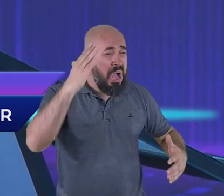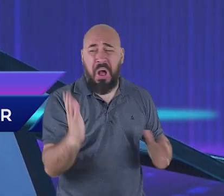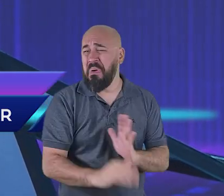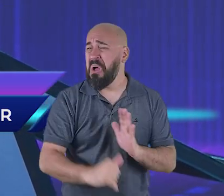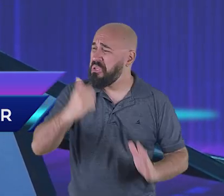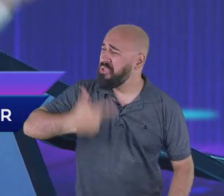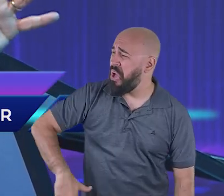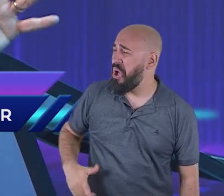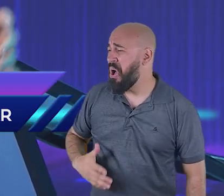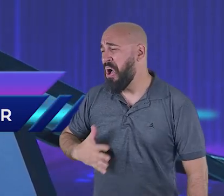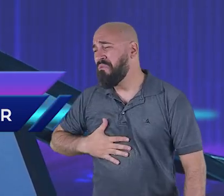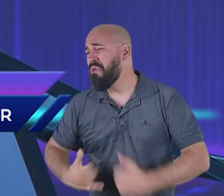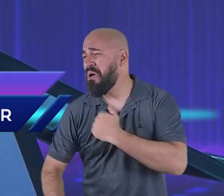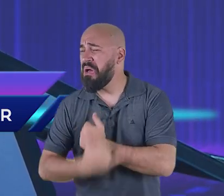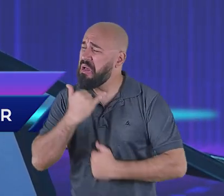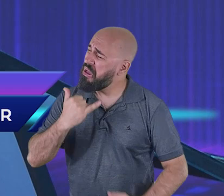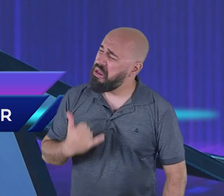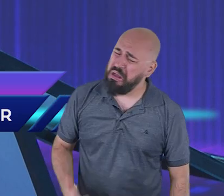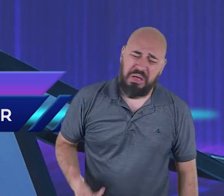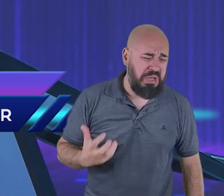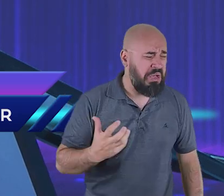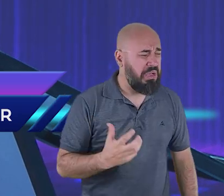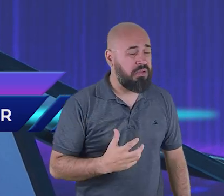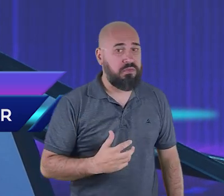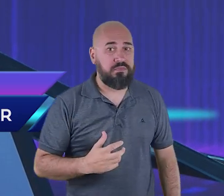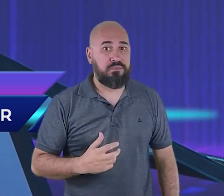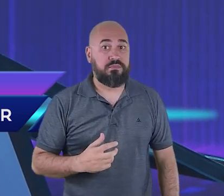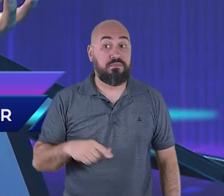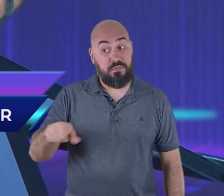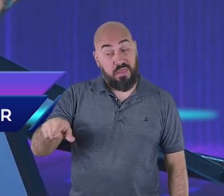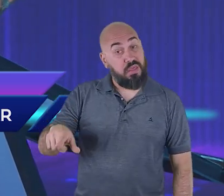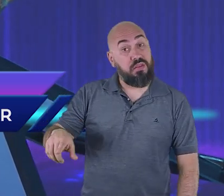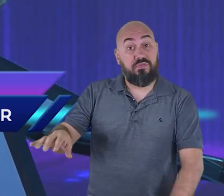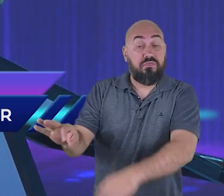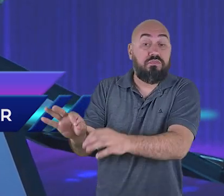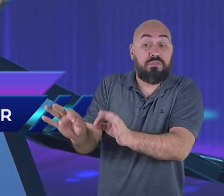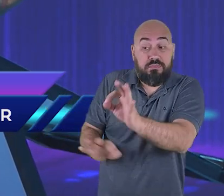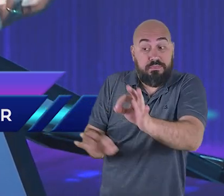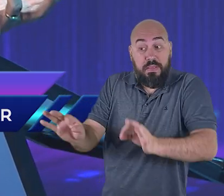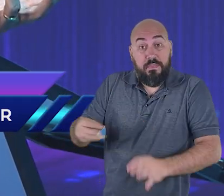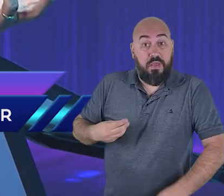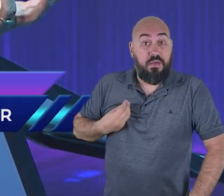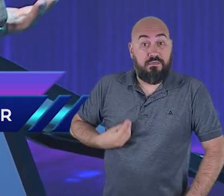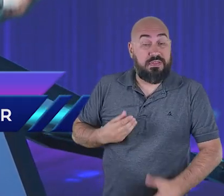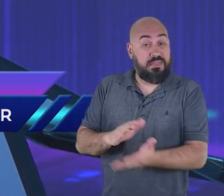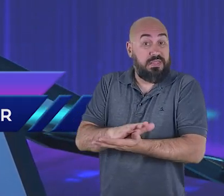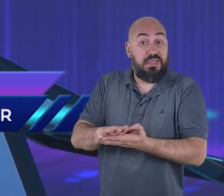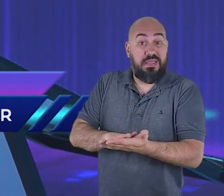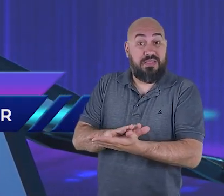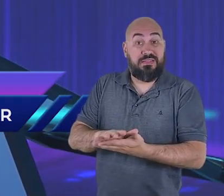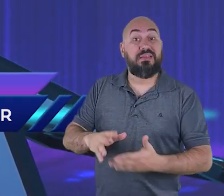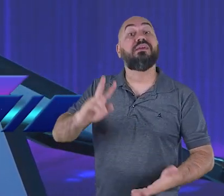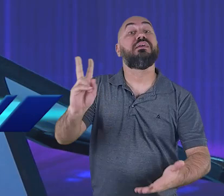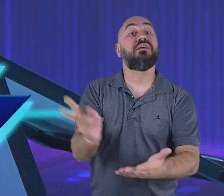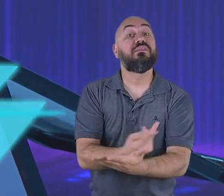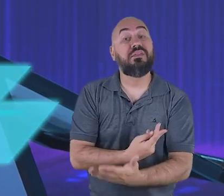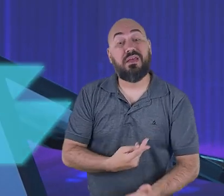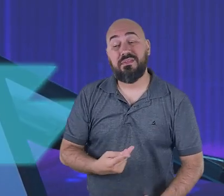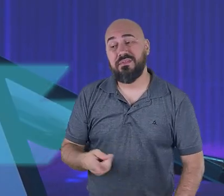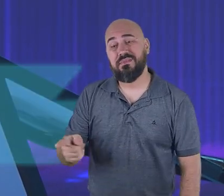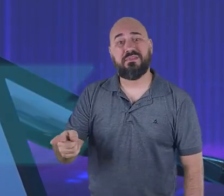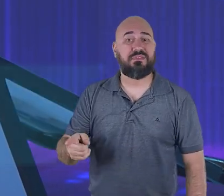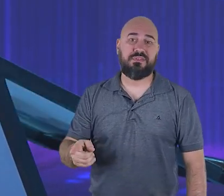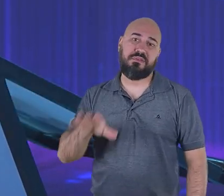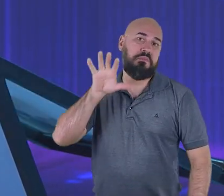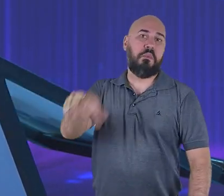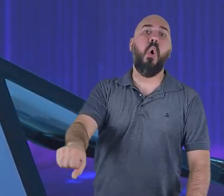convencer de que não existe, e assim você nem vai se preparar, e se torna uma presa